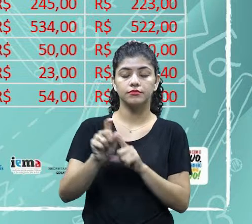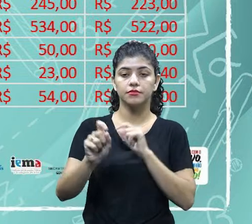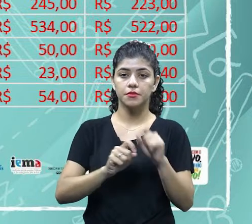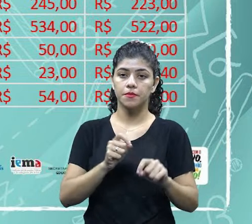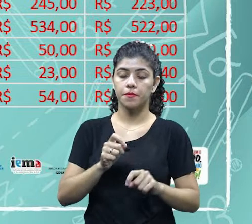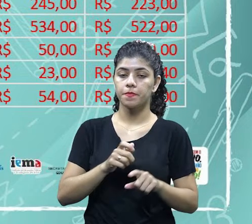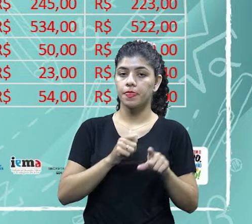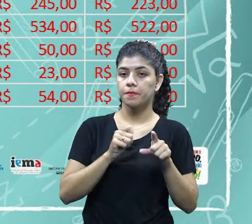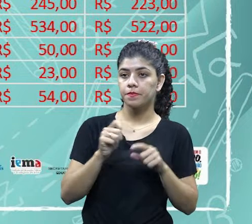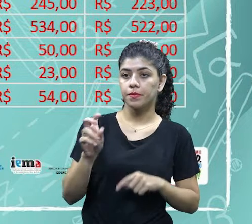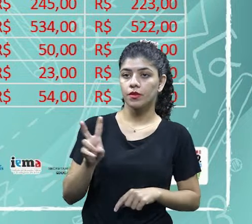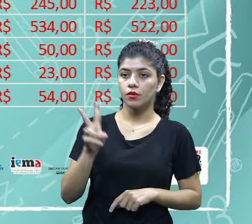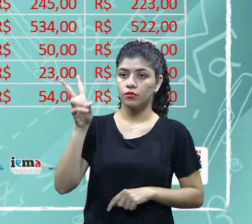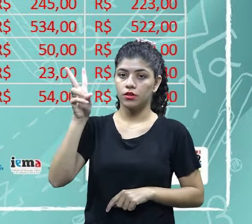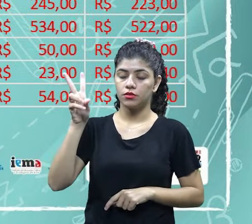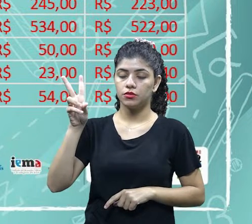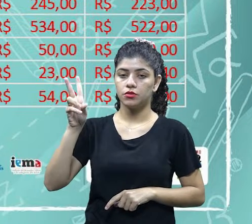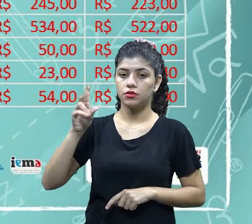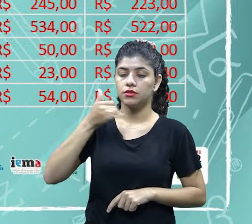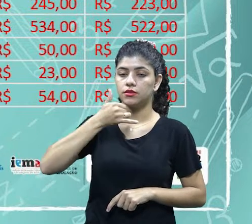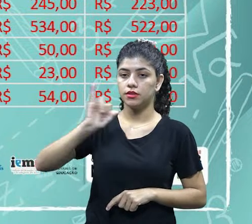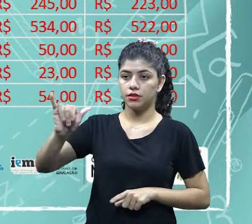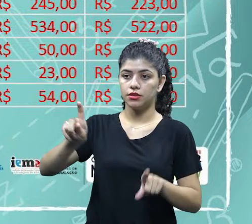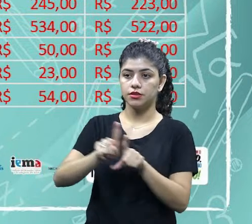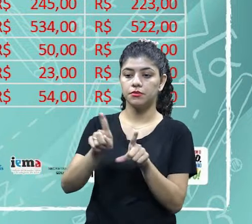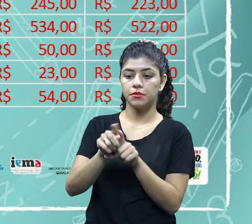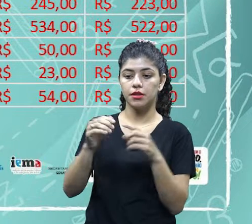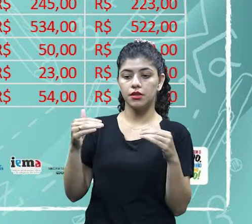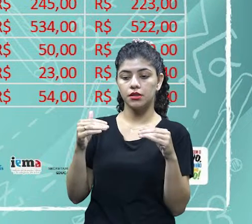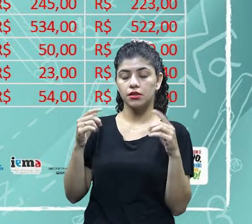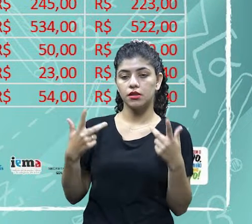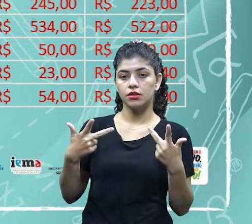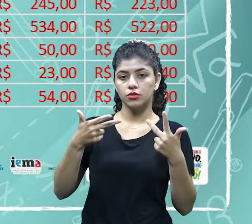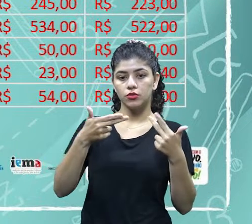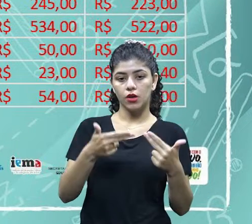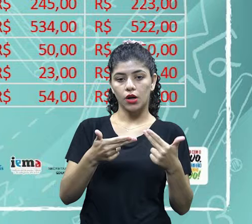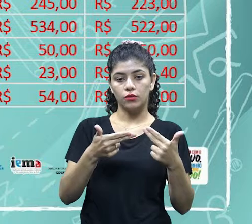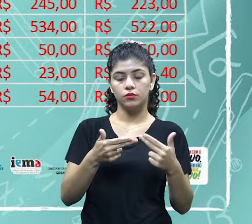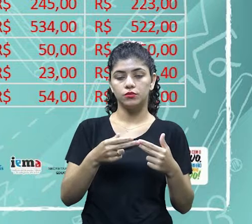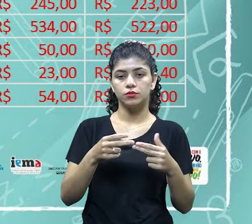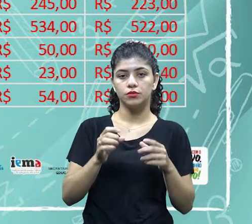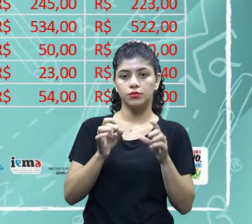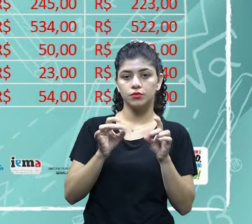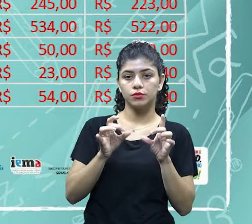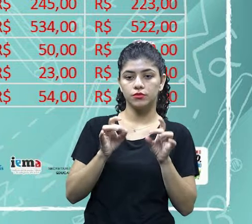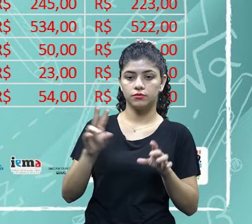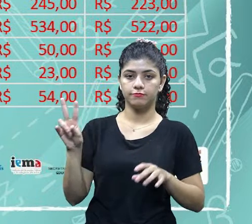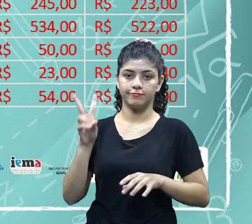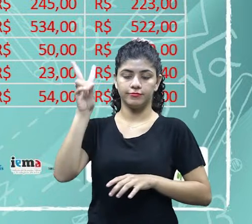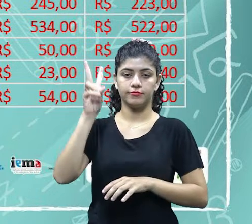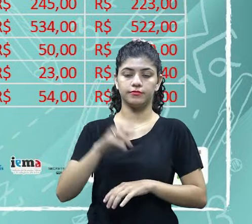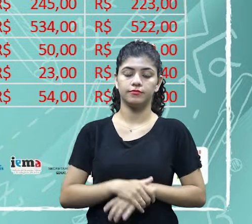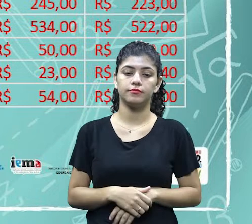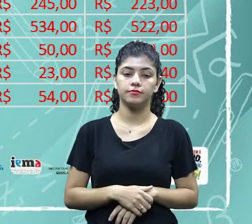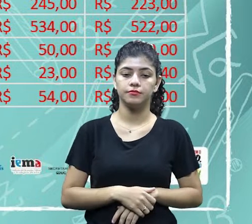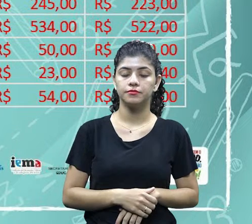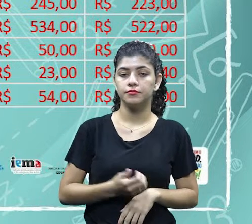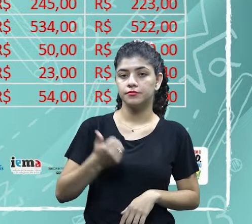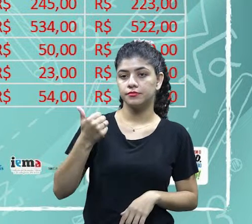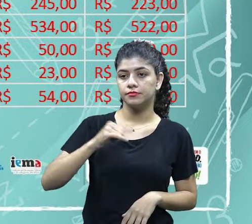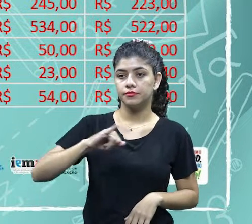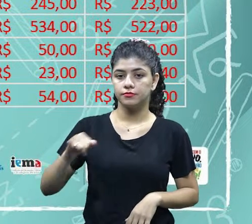acompanha o crescimento da receita. Por quê? Porque, no primeiro mês ela teve um valor,